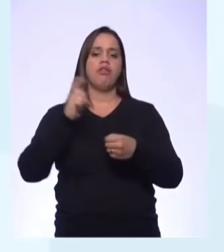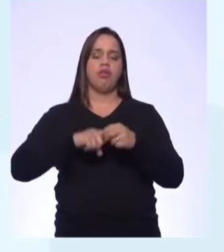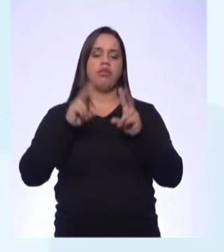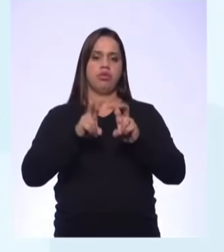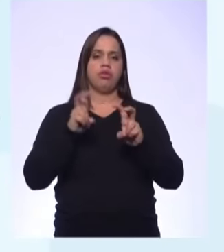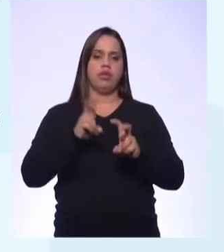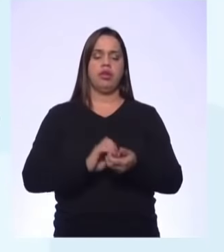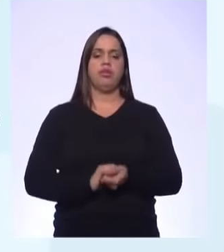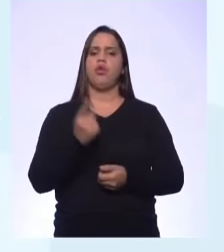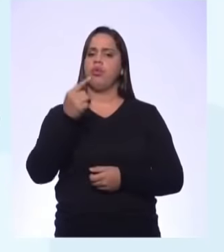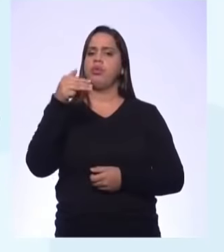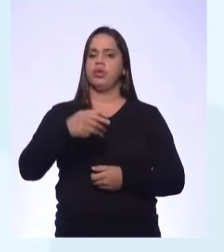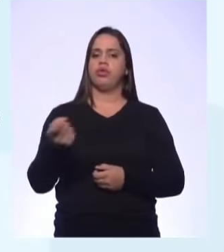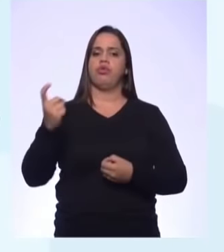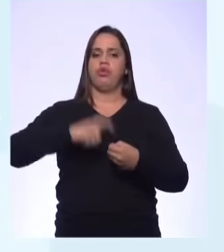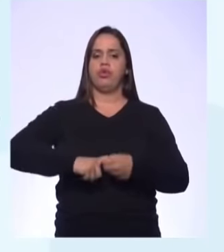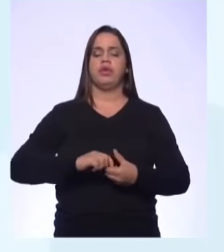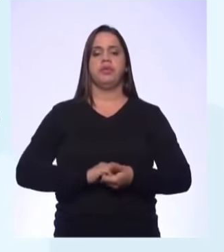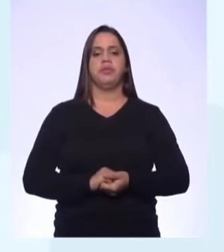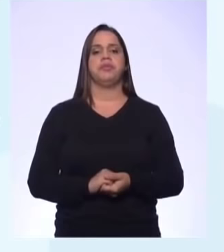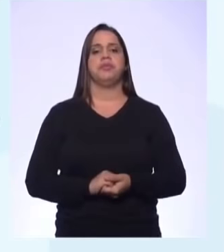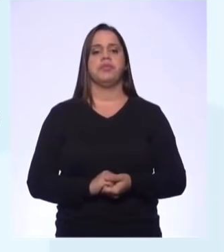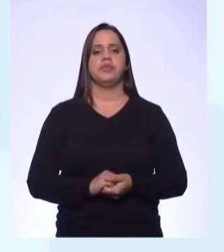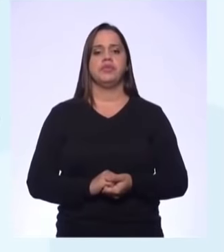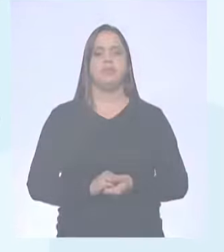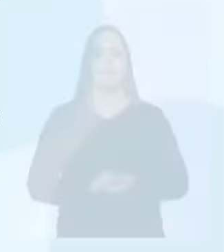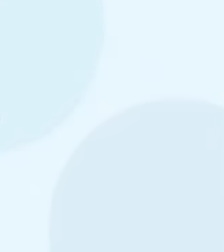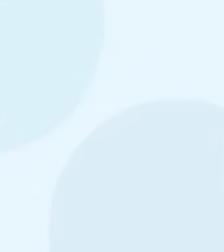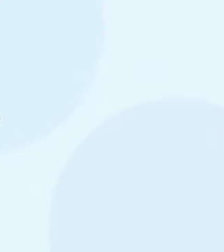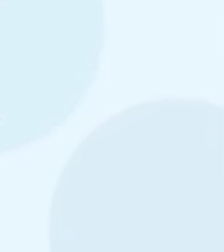ok? Daqui 1 minutinho nós nos vemos.